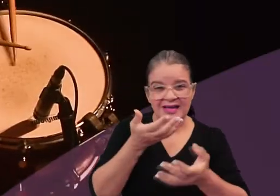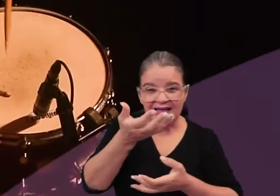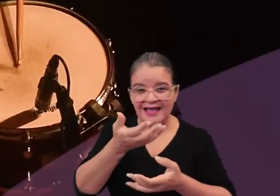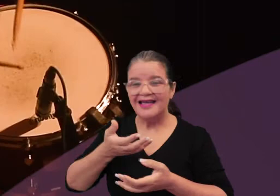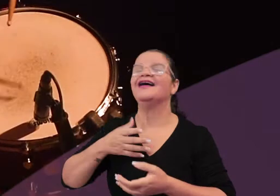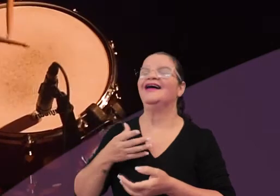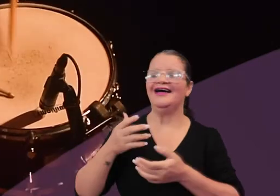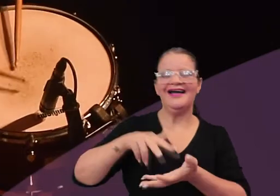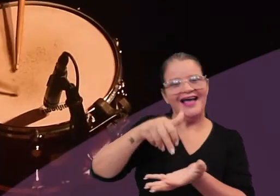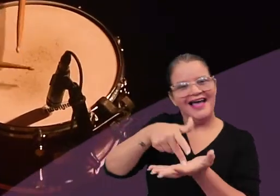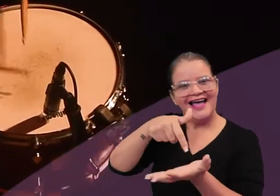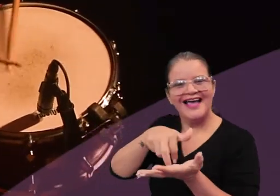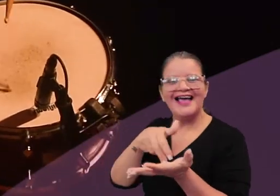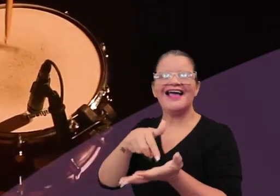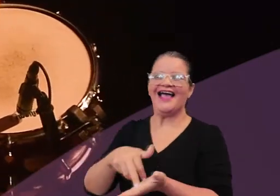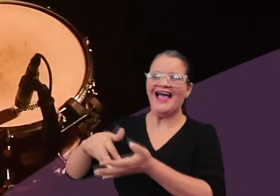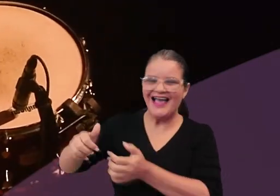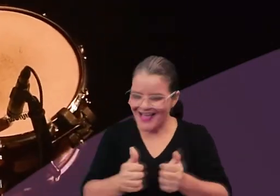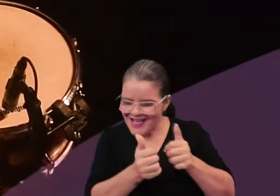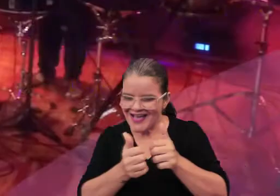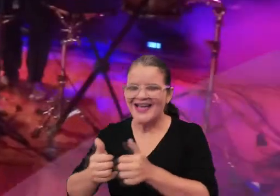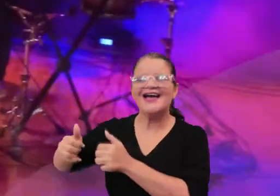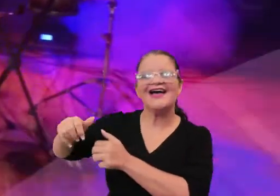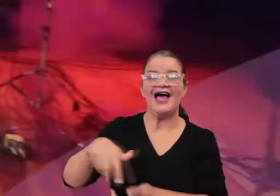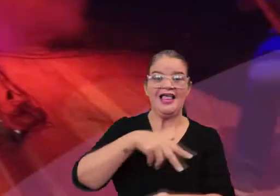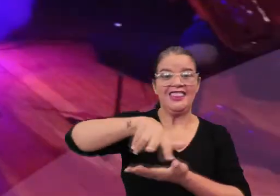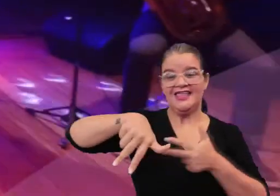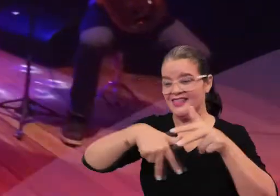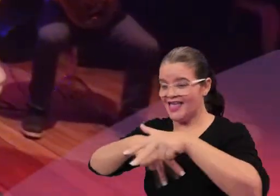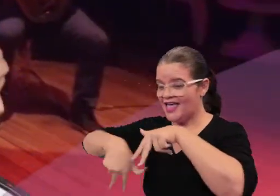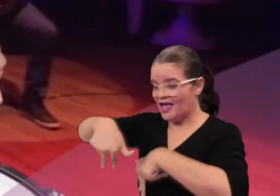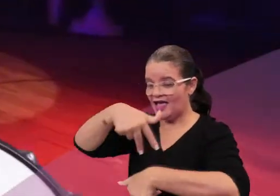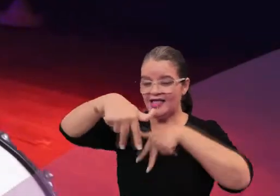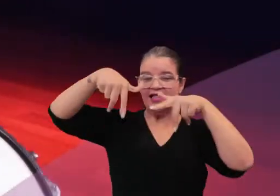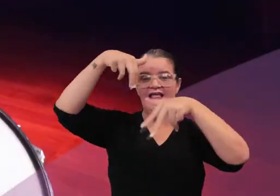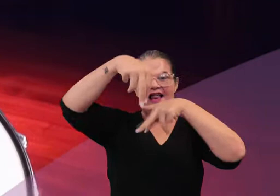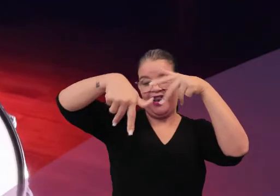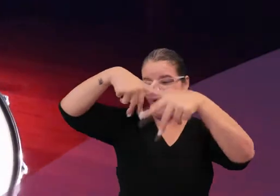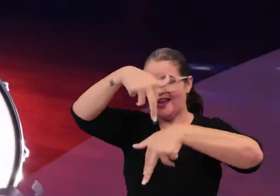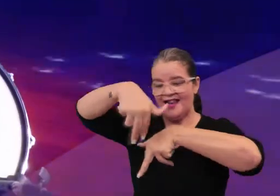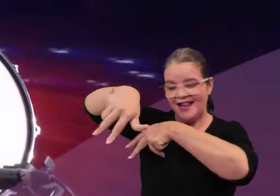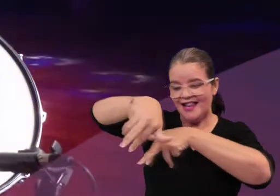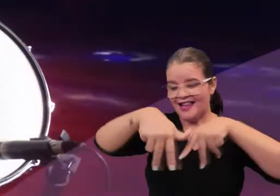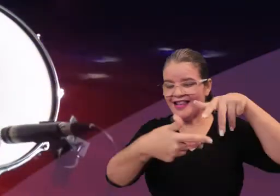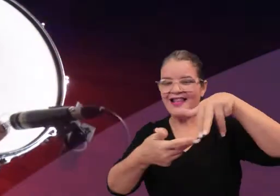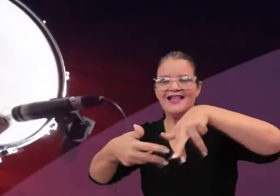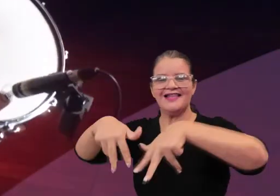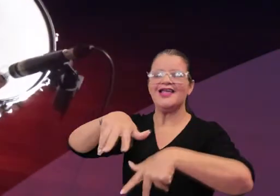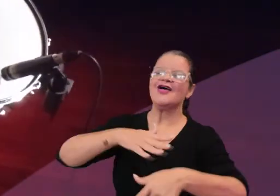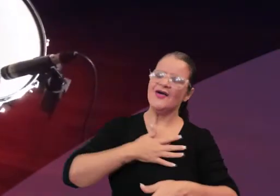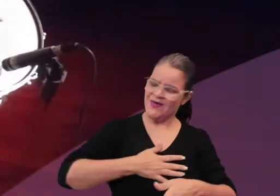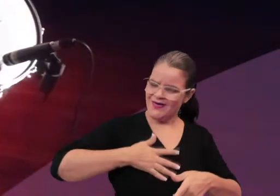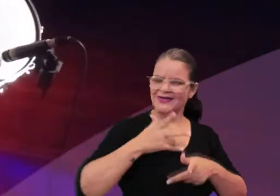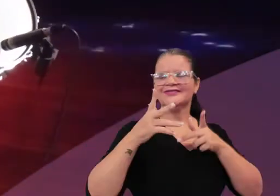Acompanhar, dançar, passando a ladeira.